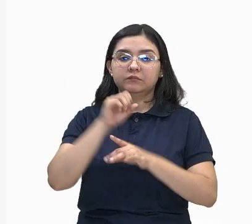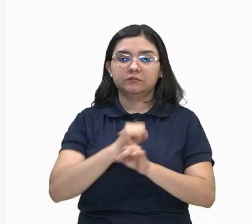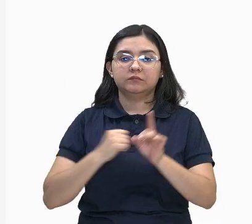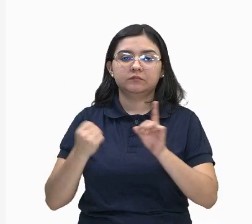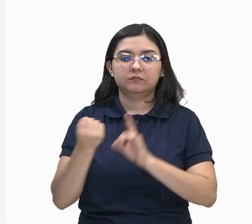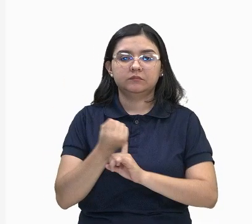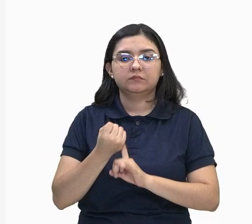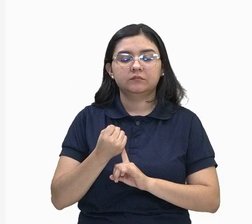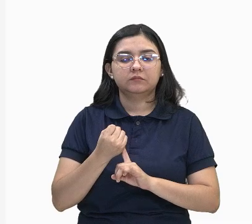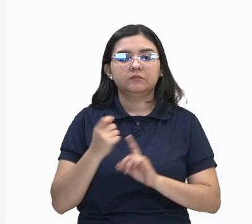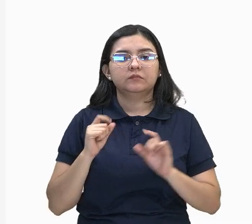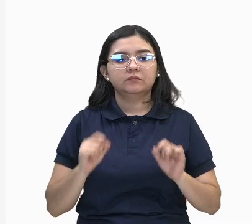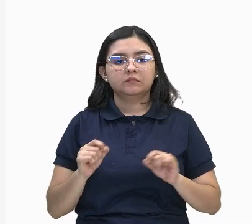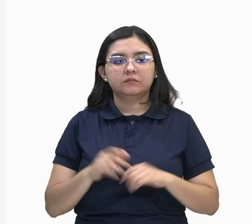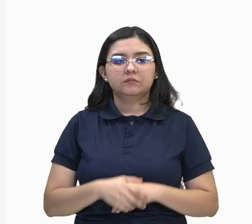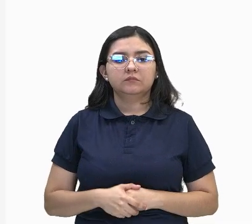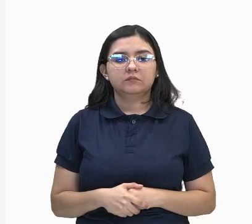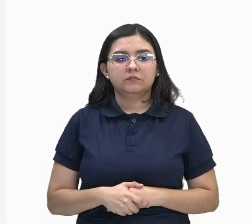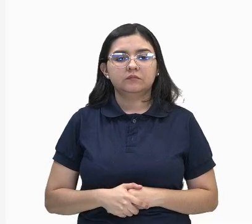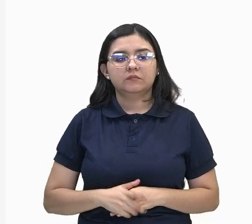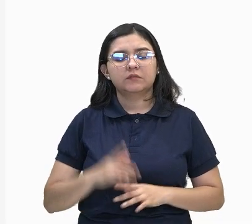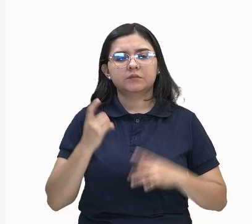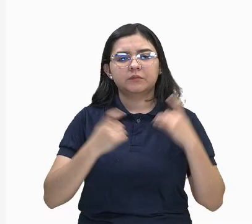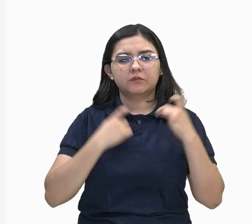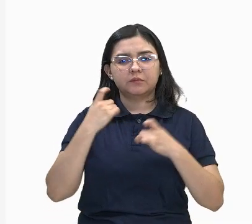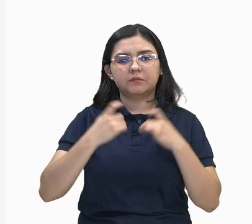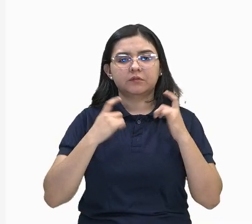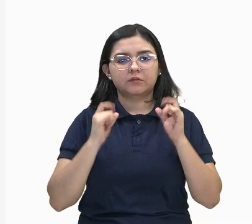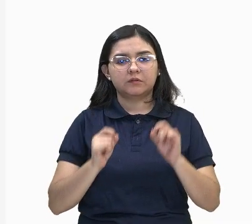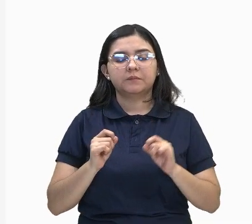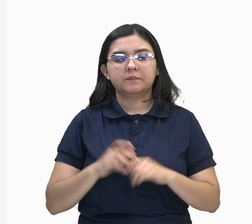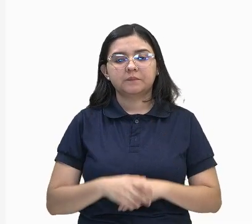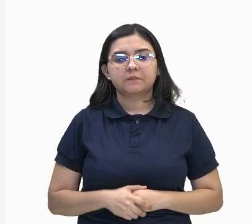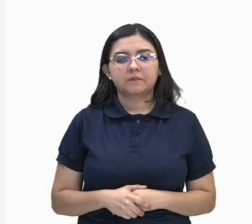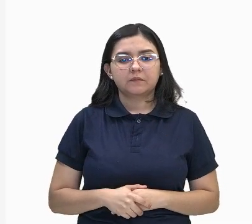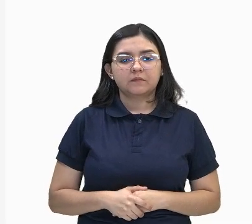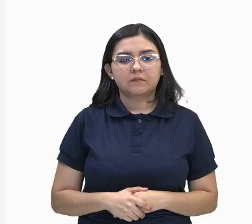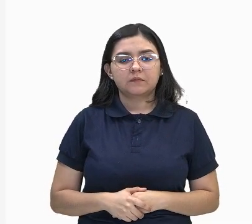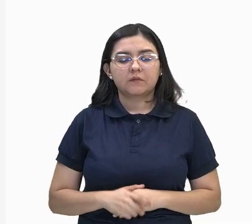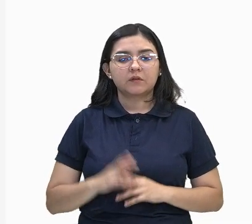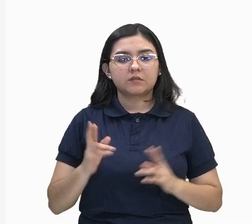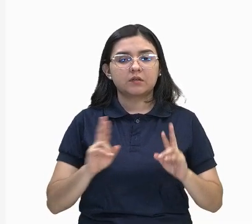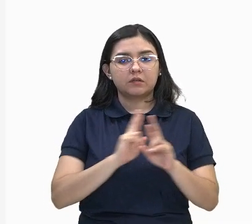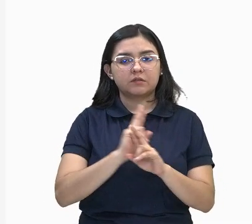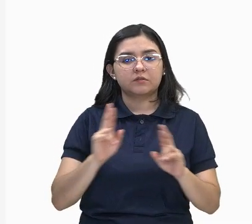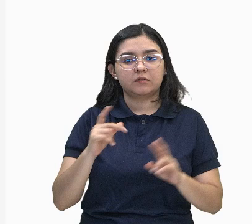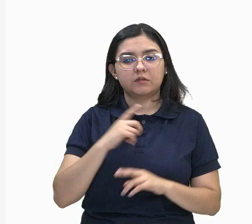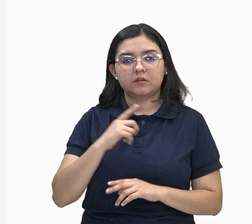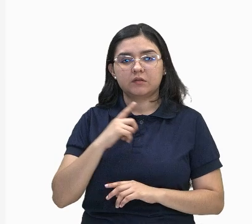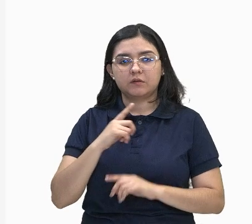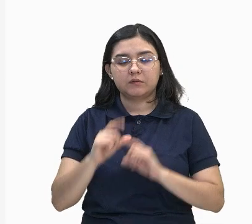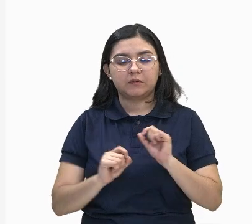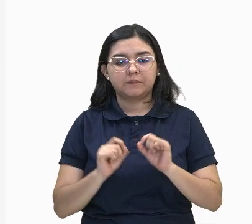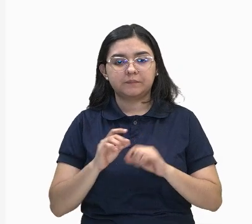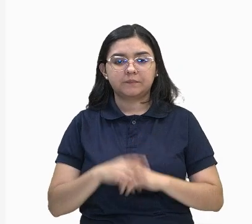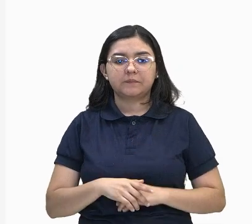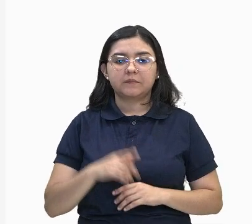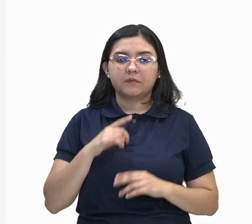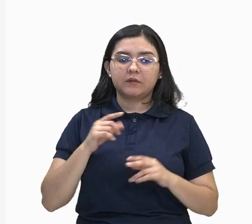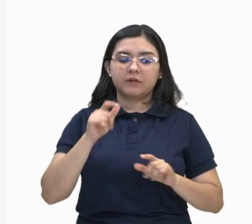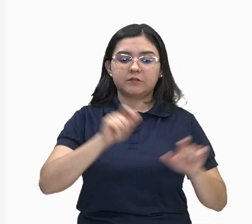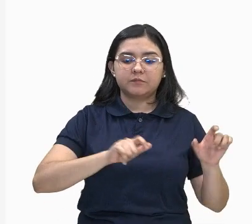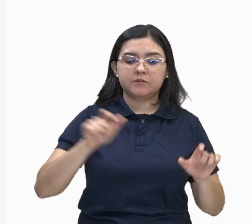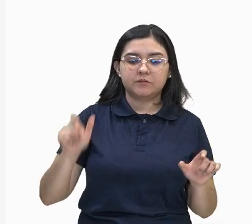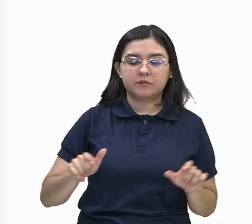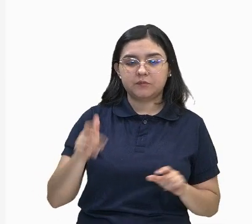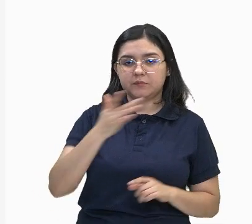a sociologia vai se preocupar com esta relação que existe entre as